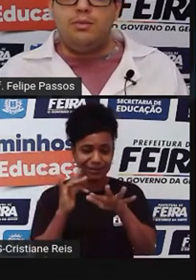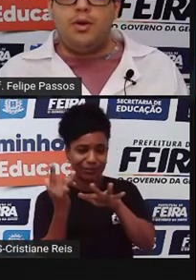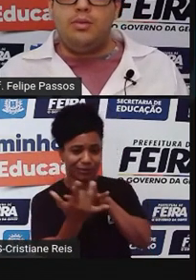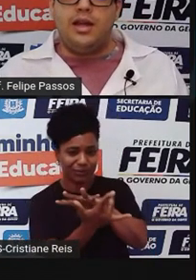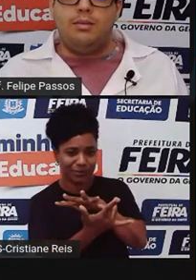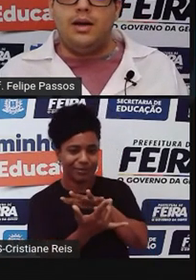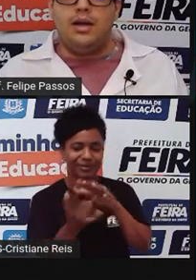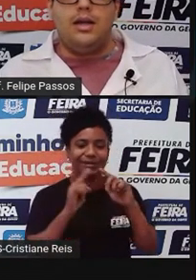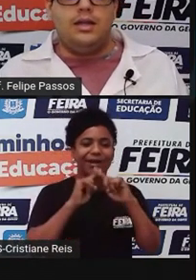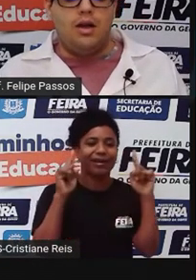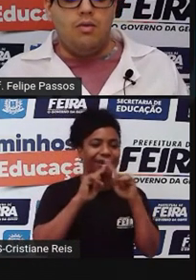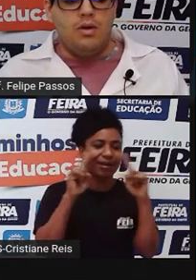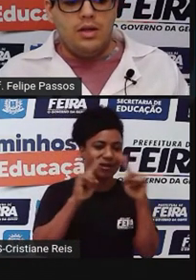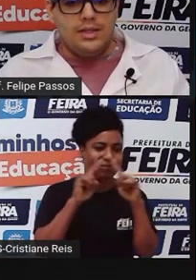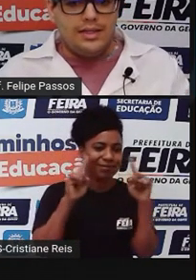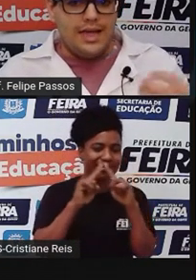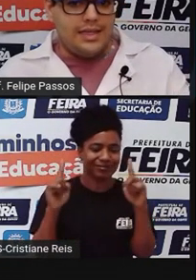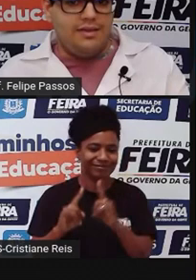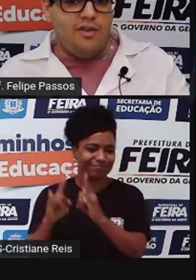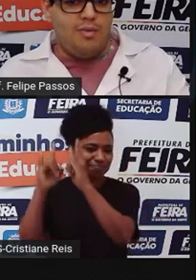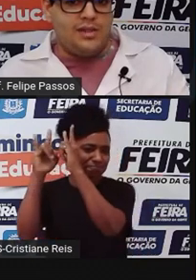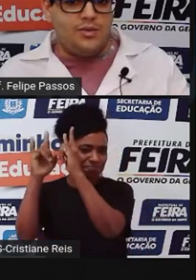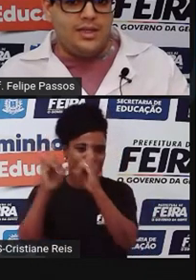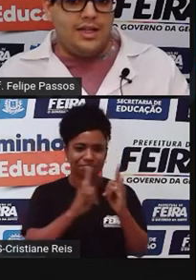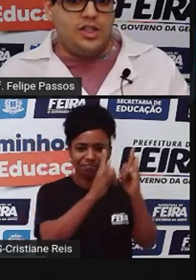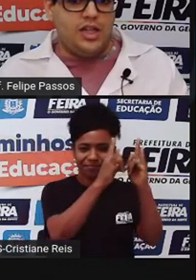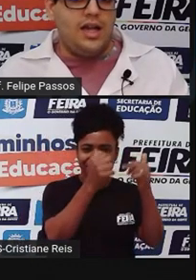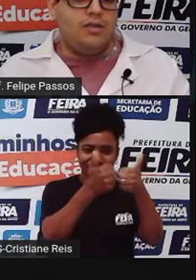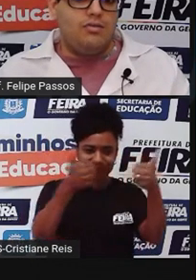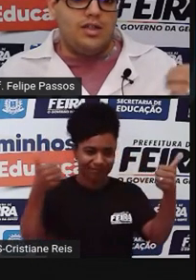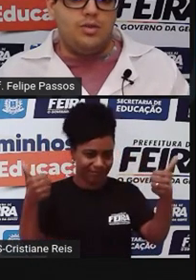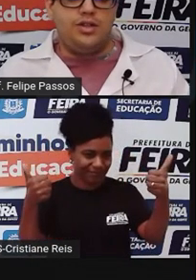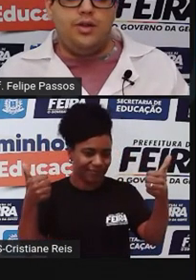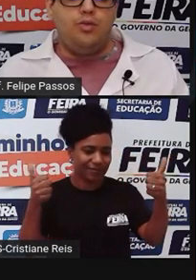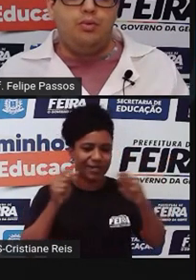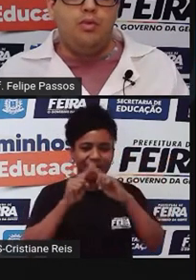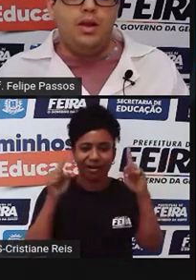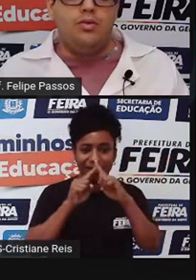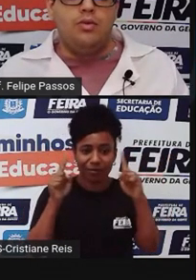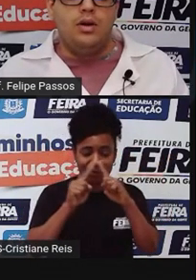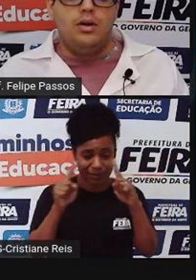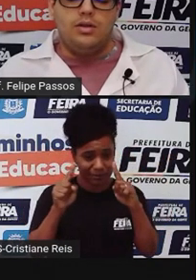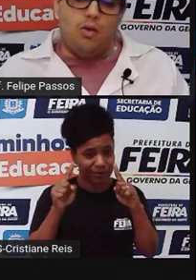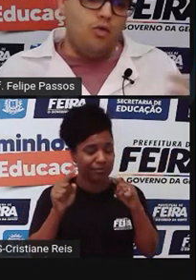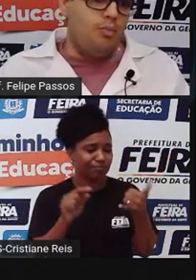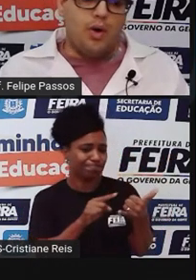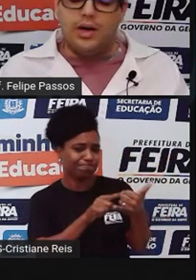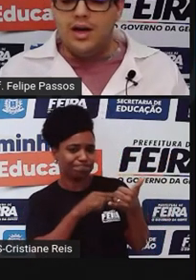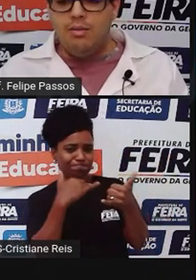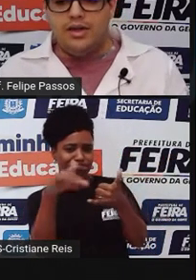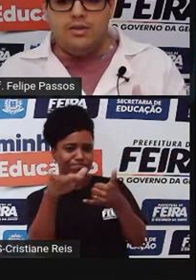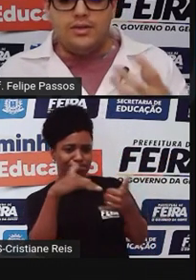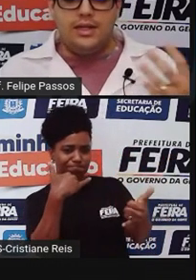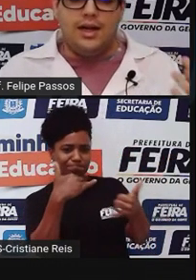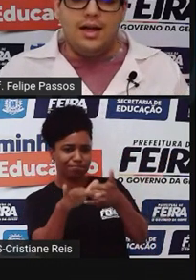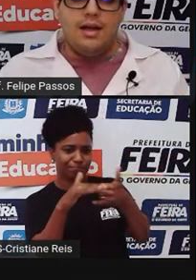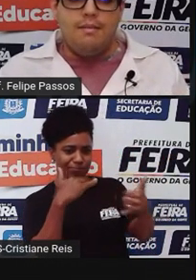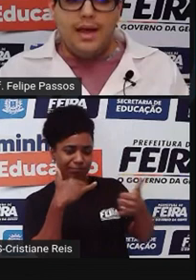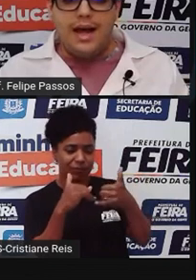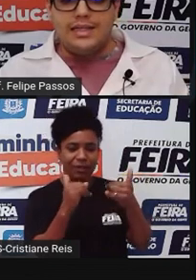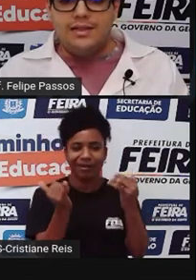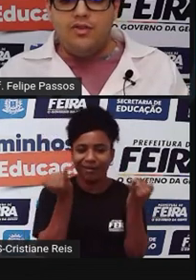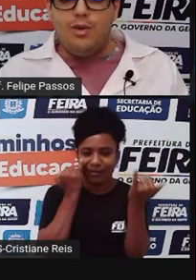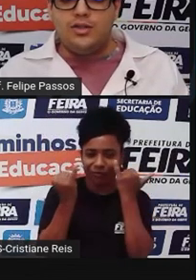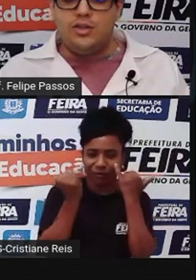social sobre o mesmo problema então se essas informações ela chegam no administrador público ou no programa que